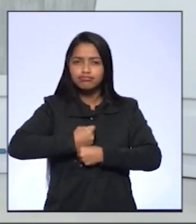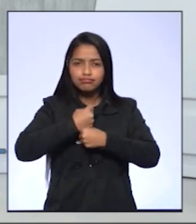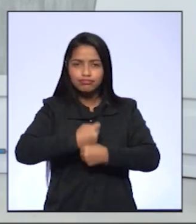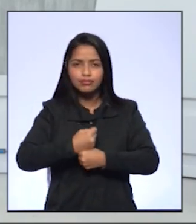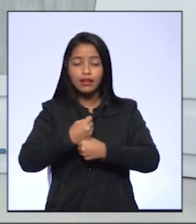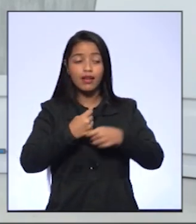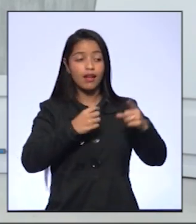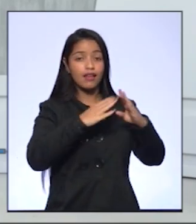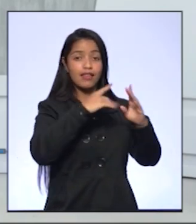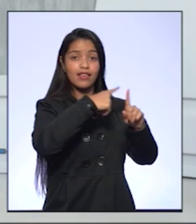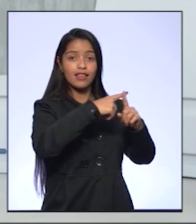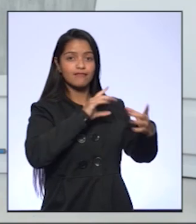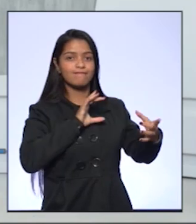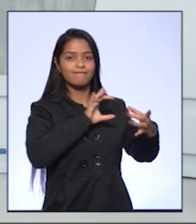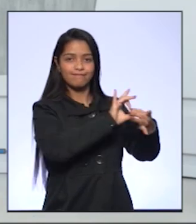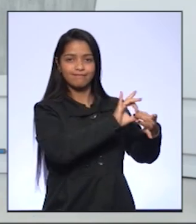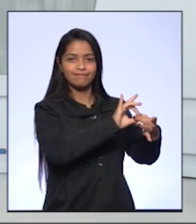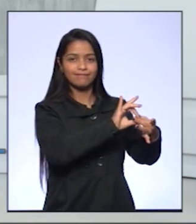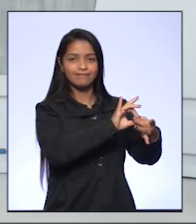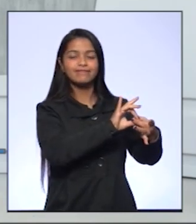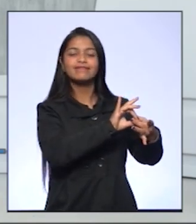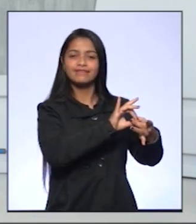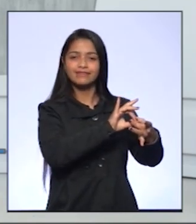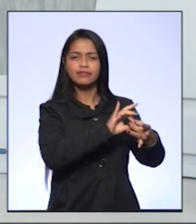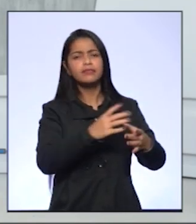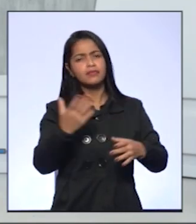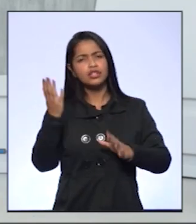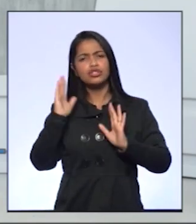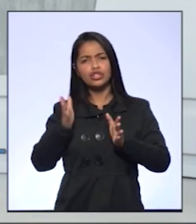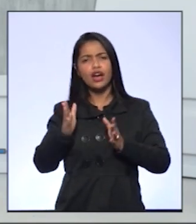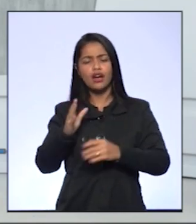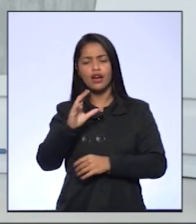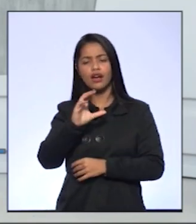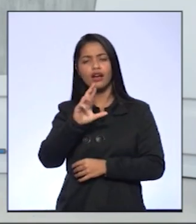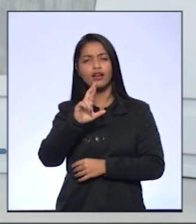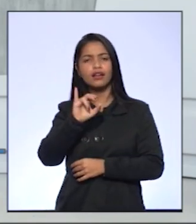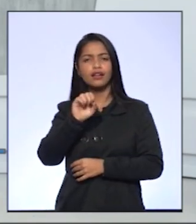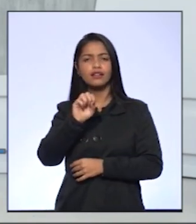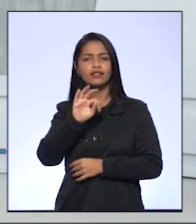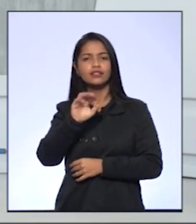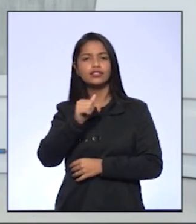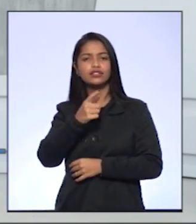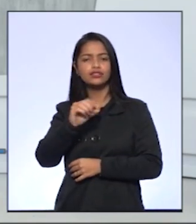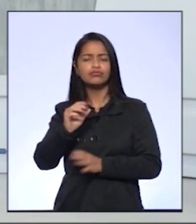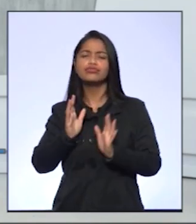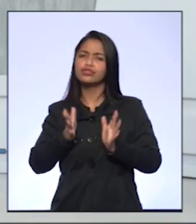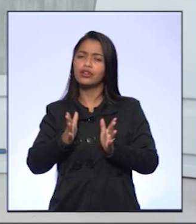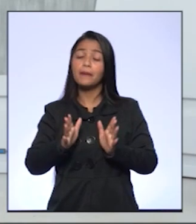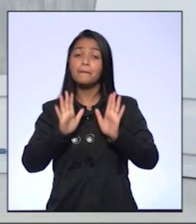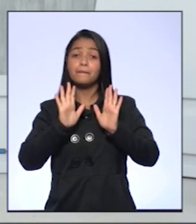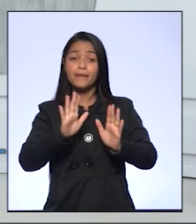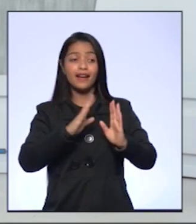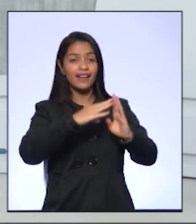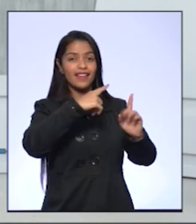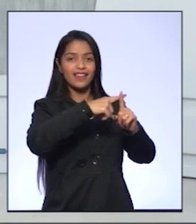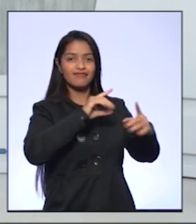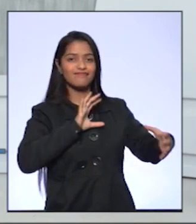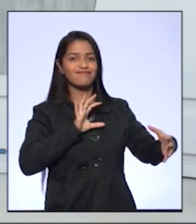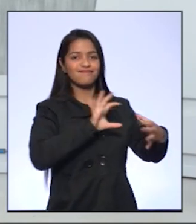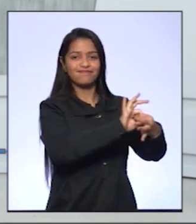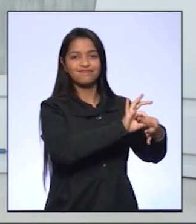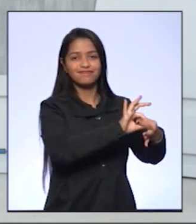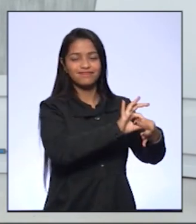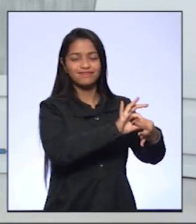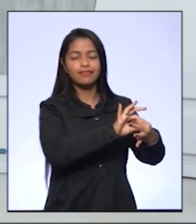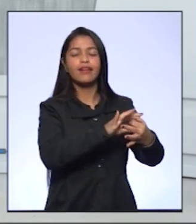tenho essa, não cristianização, eles já eram cristãos, mas eu vou ter essa associação direta dos cavaleiros com a igreja. E é aí que